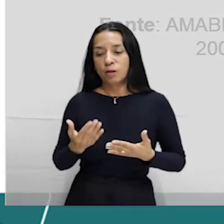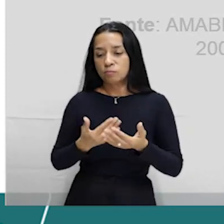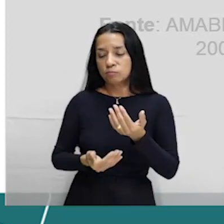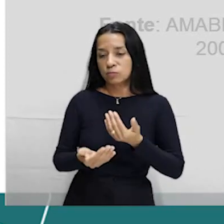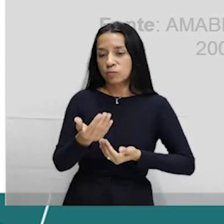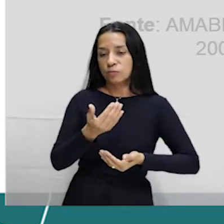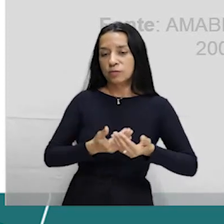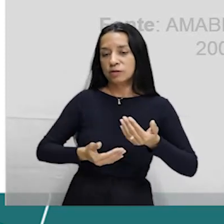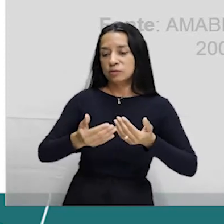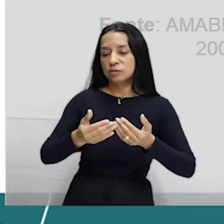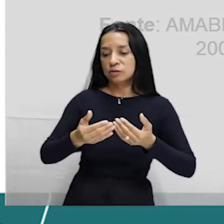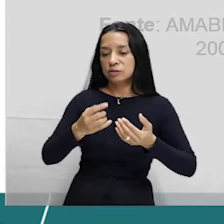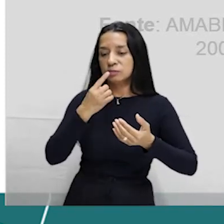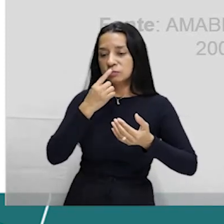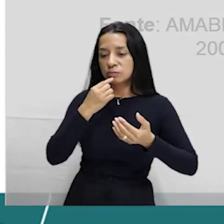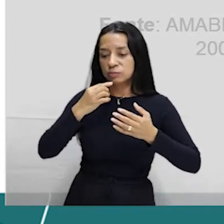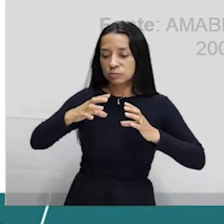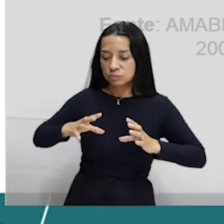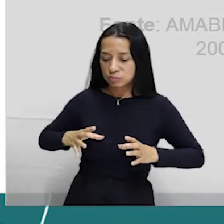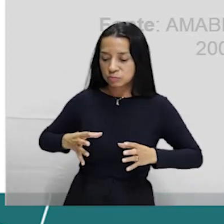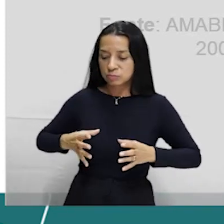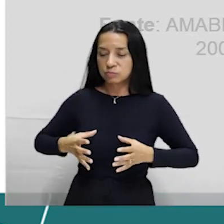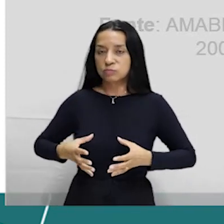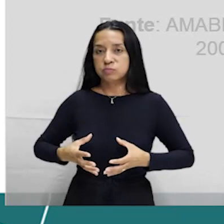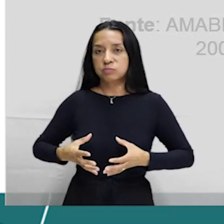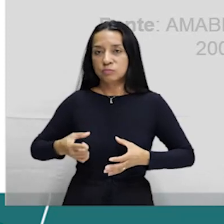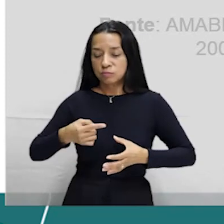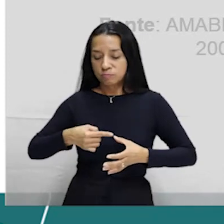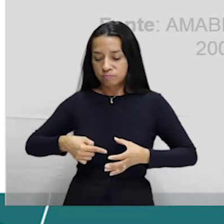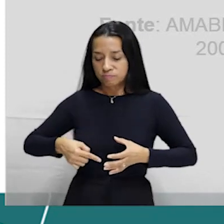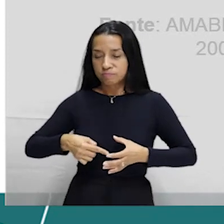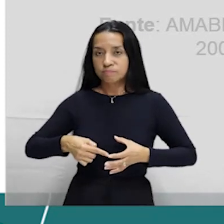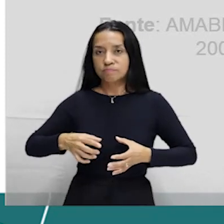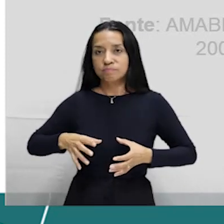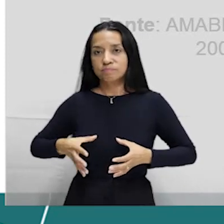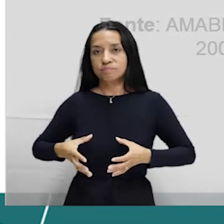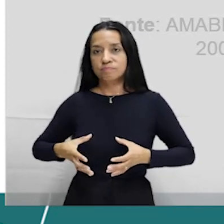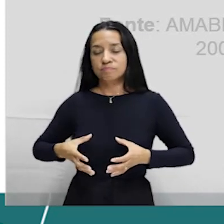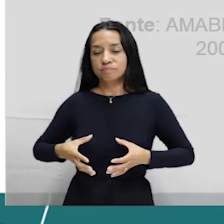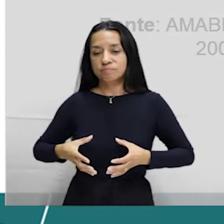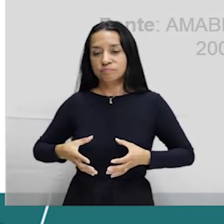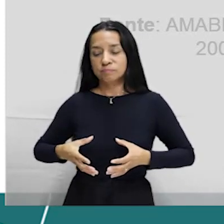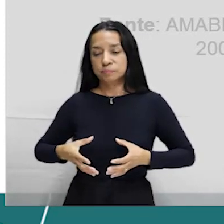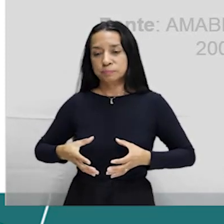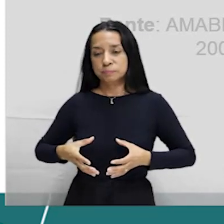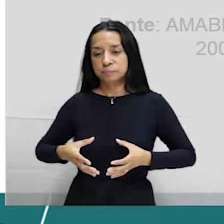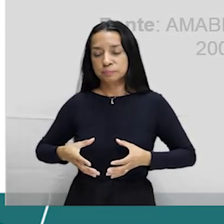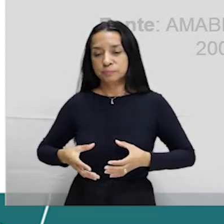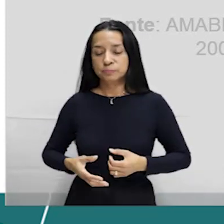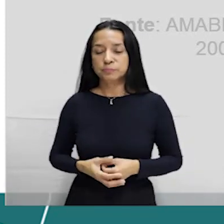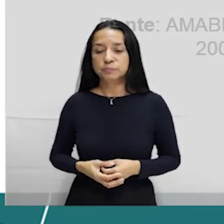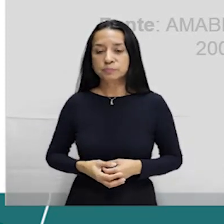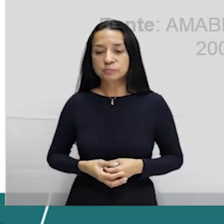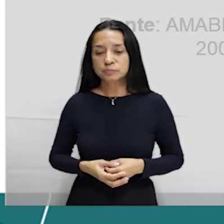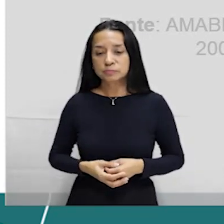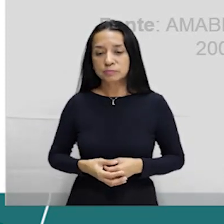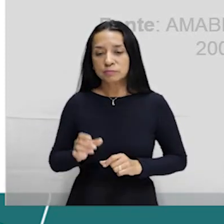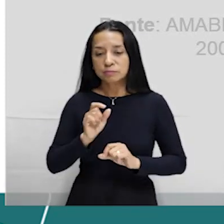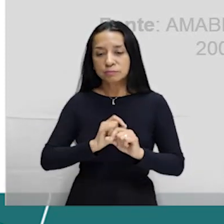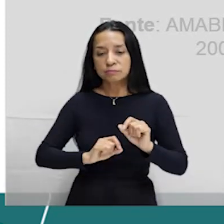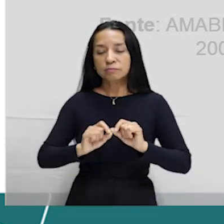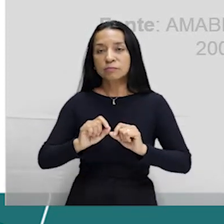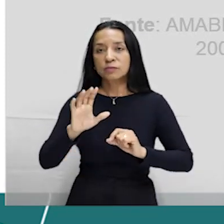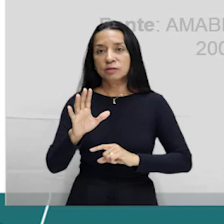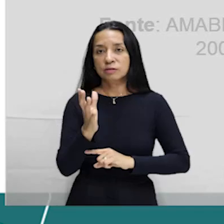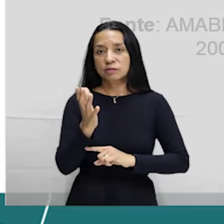a mesma placenta. Olha só, eles vão compartilhar a mesma placenta nesse caso aqui. Então, isso aqui